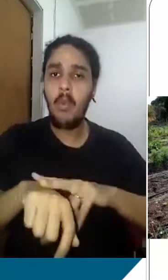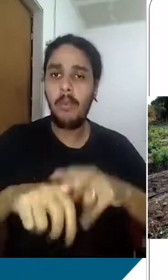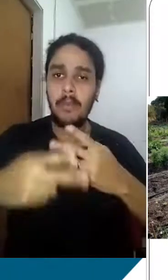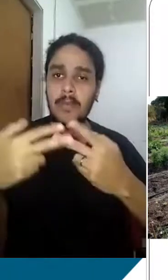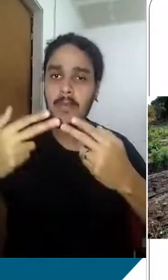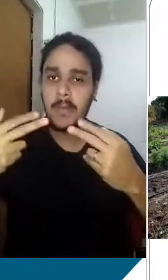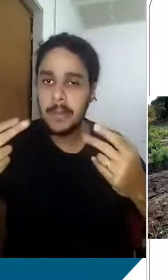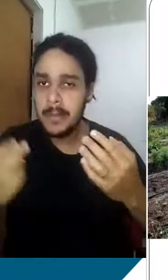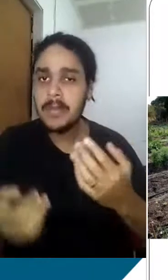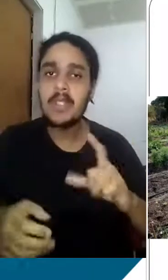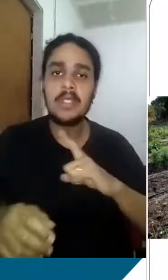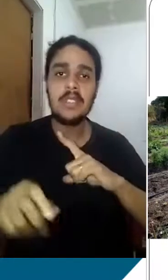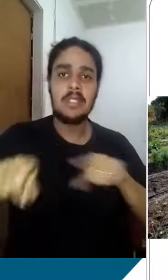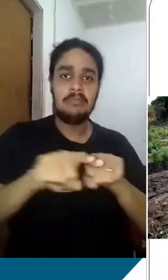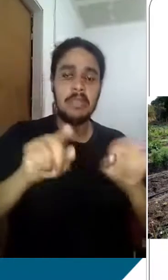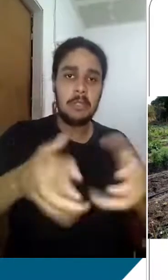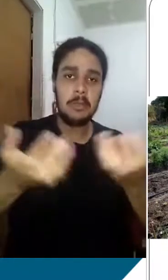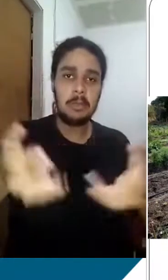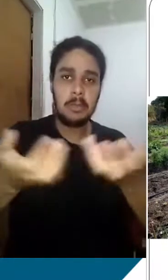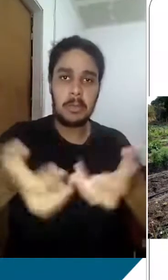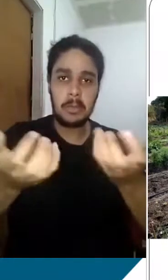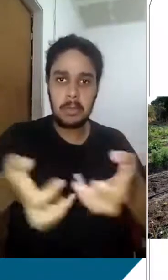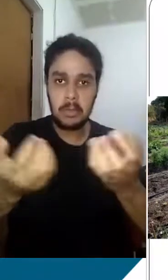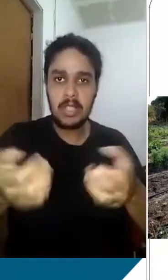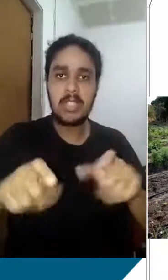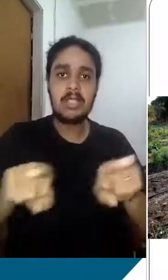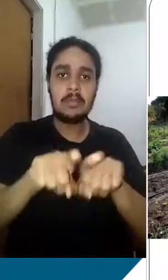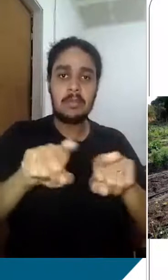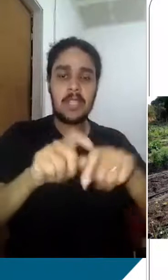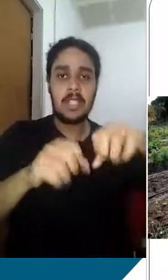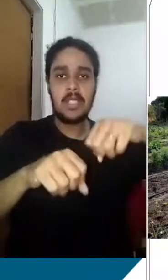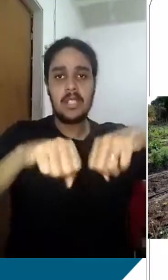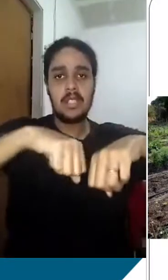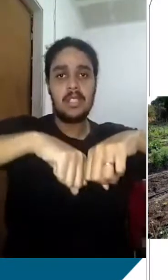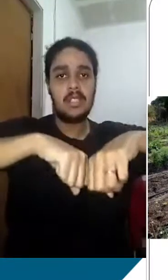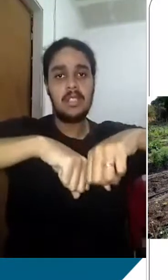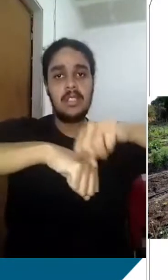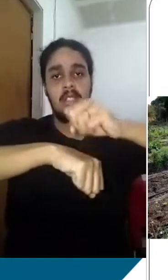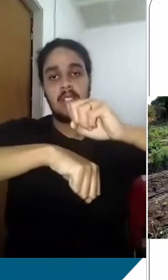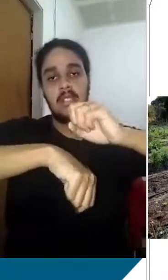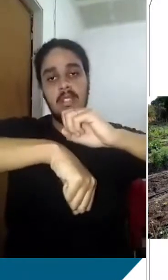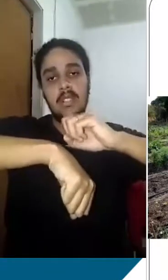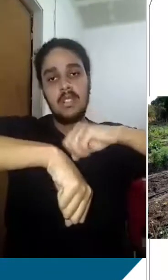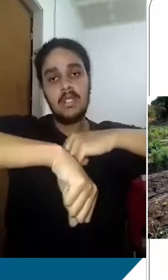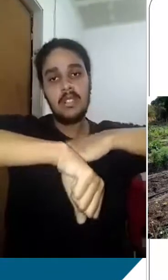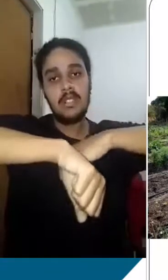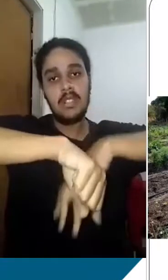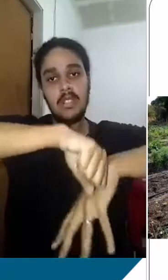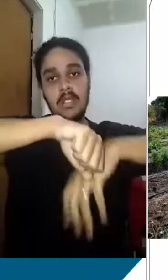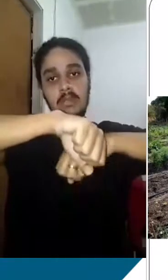possivelmente há também raízes que estão sendo cultivadas, enfim, todas no mesmo espaço, buscando,